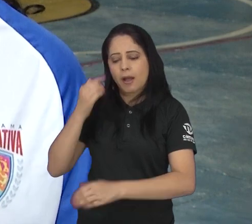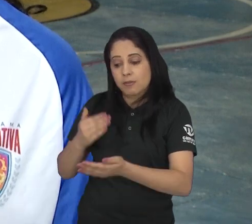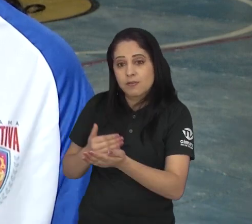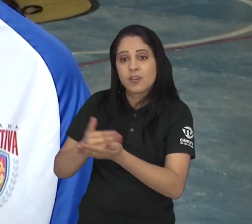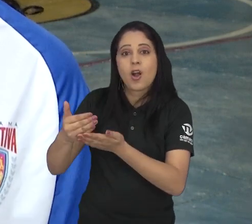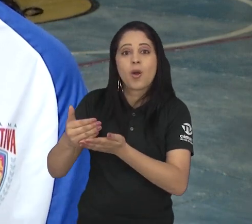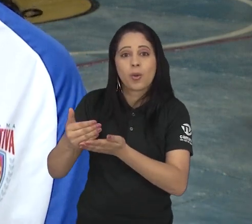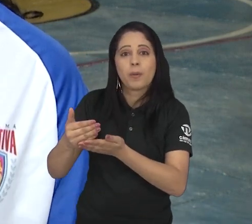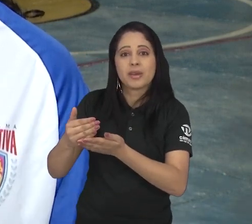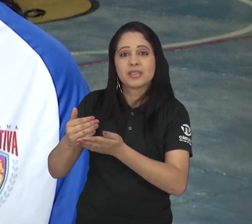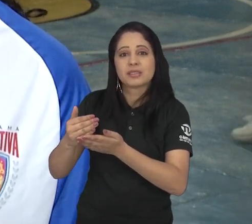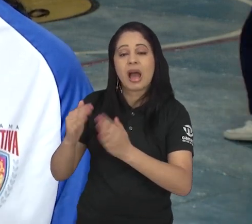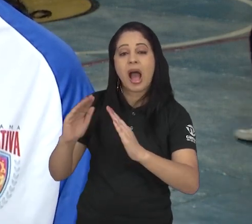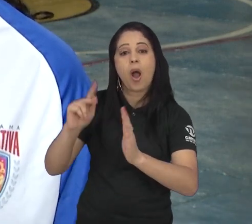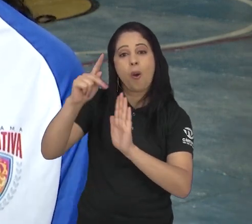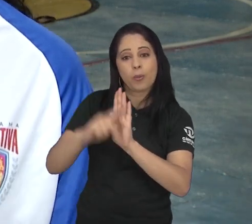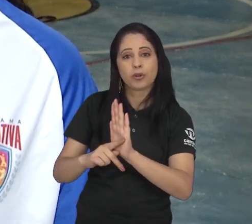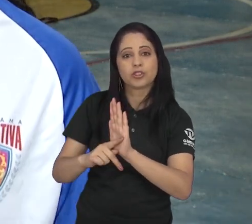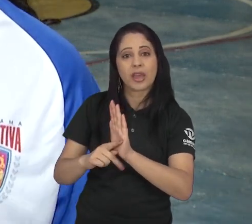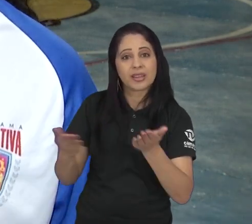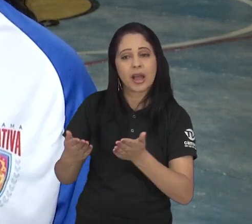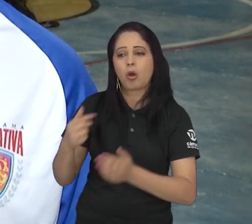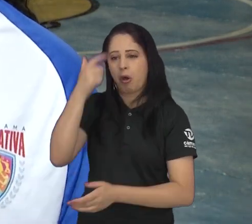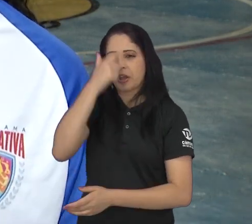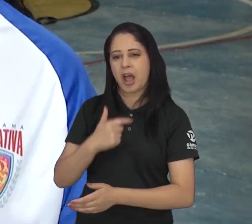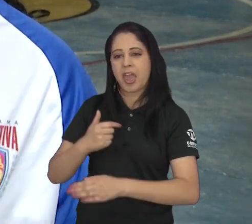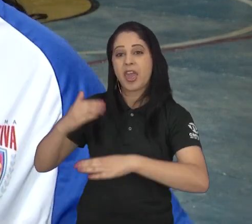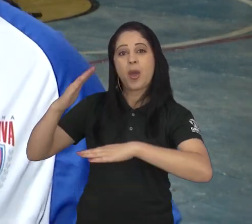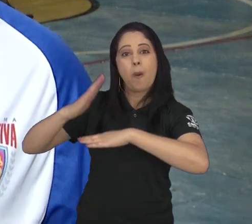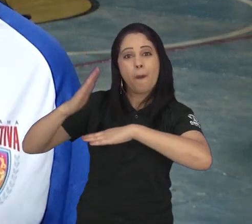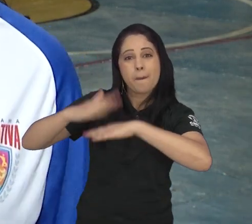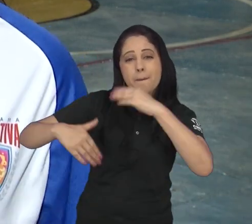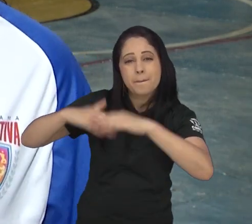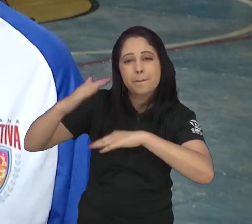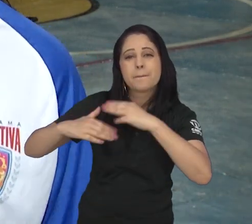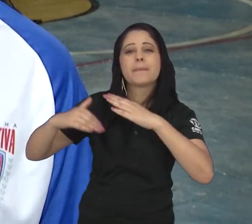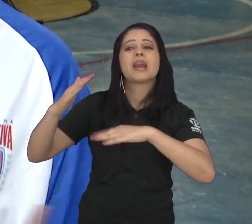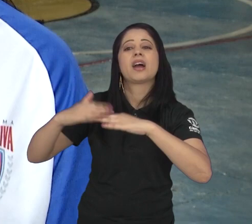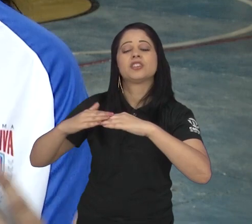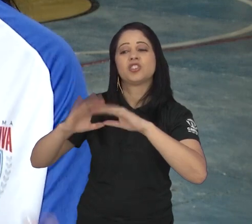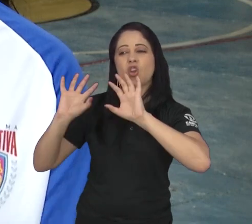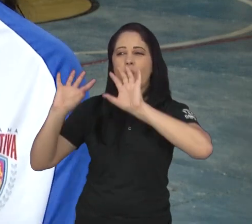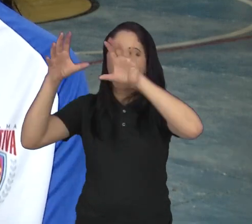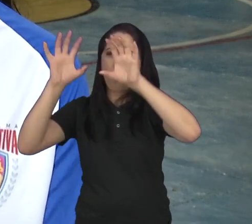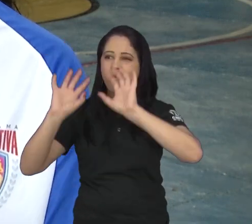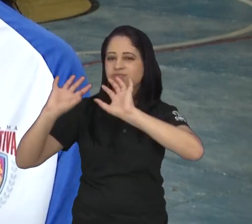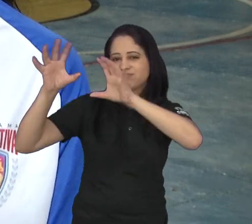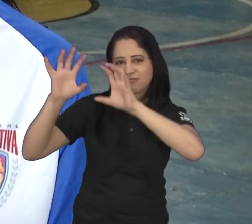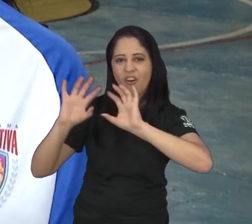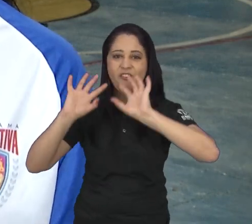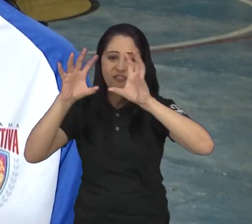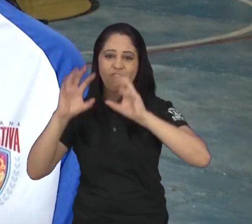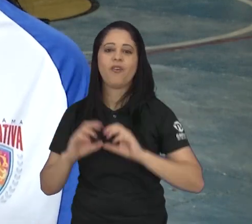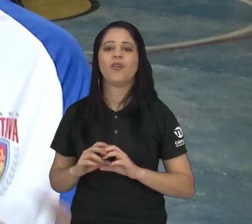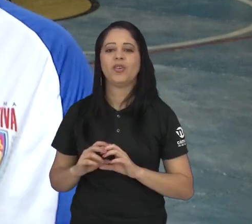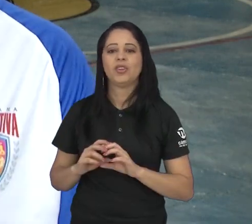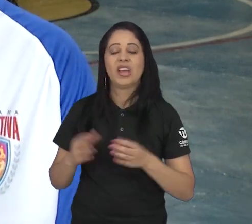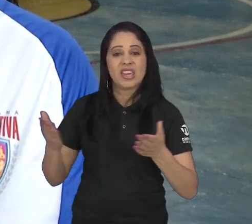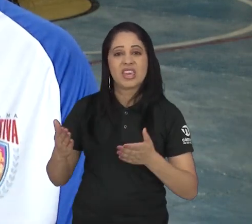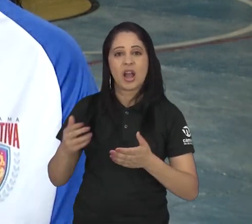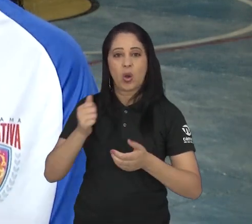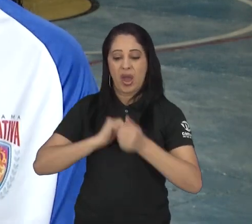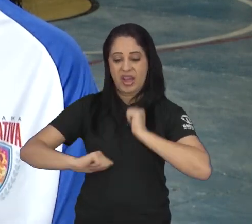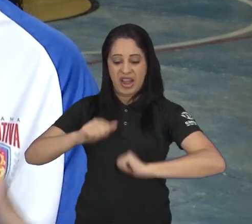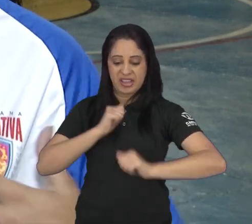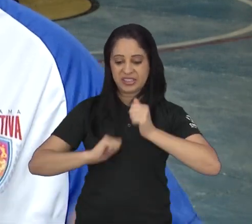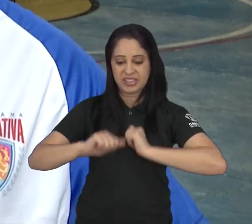aqui eu tô fazendo vôlei já fez bastante tempo e com as novas amizades que eu fiz aqui e isso me ajudou muito a melhorar